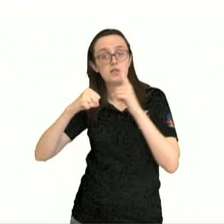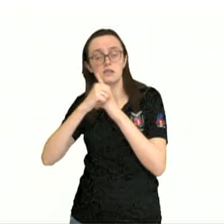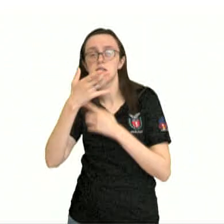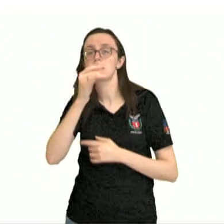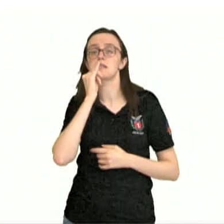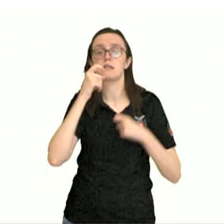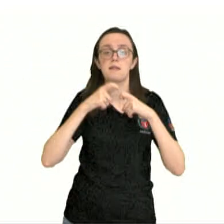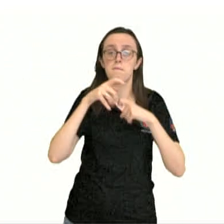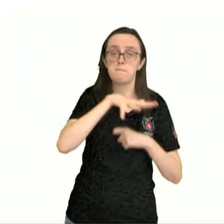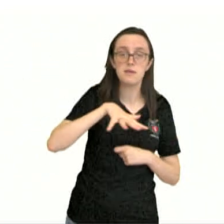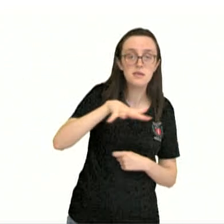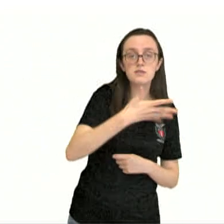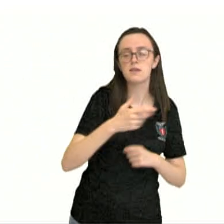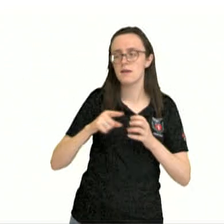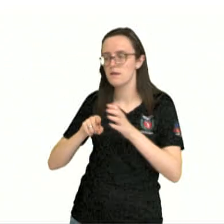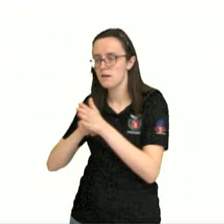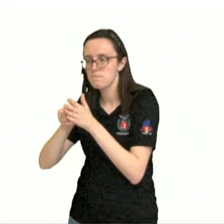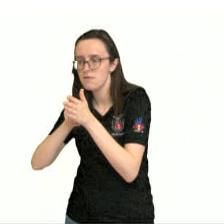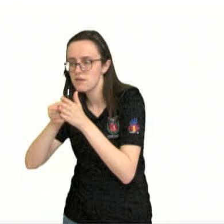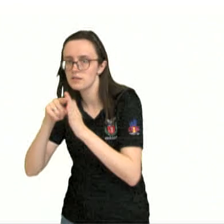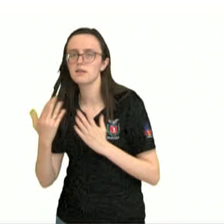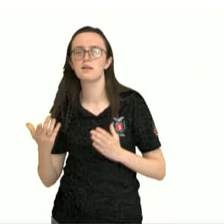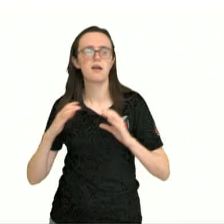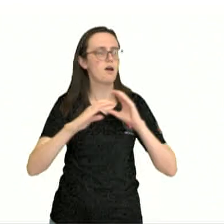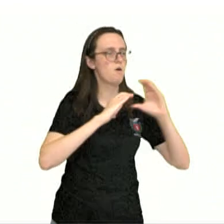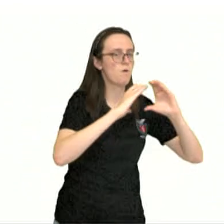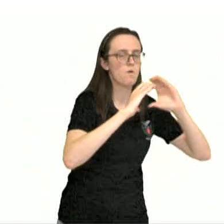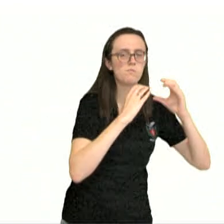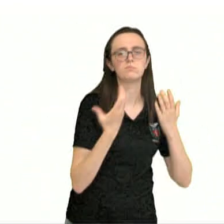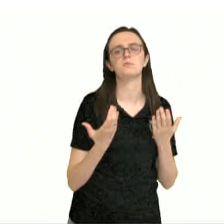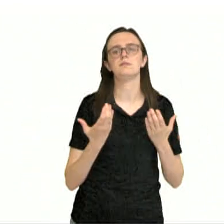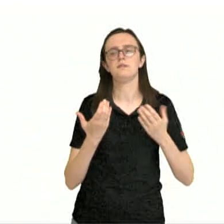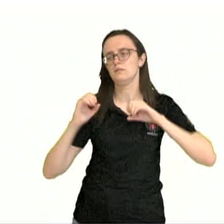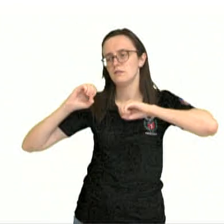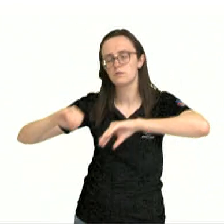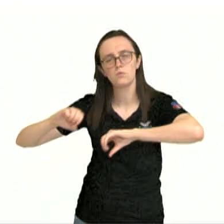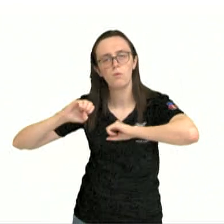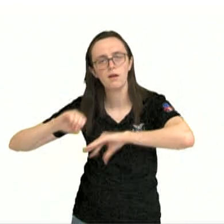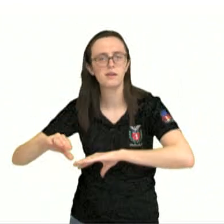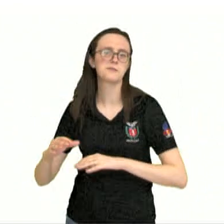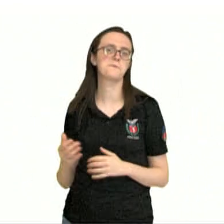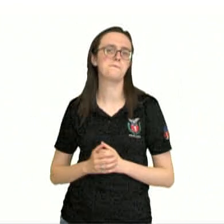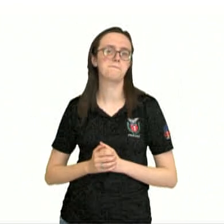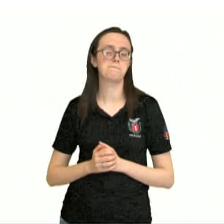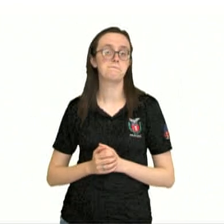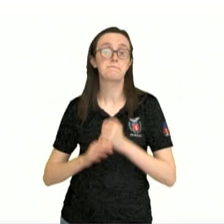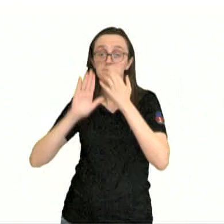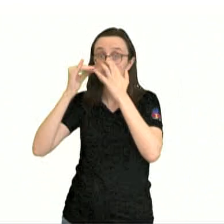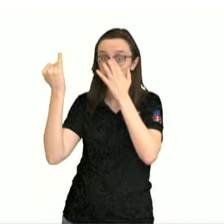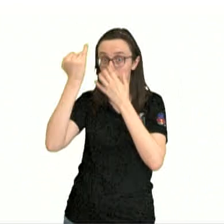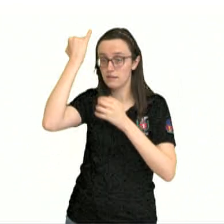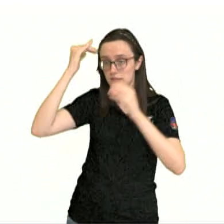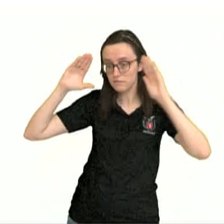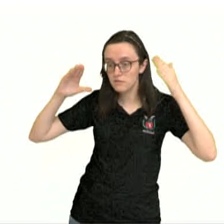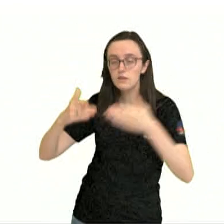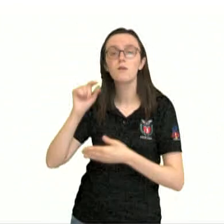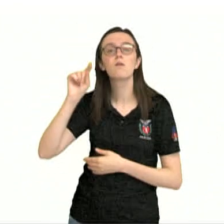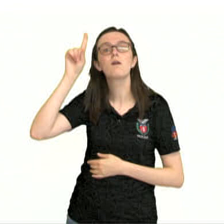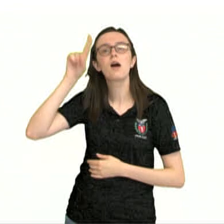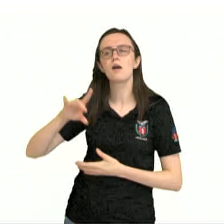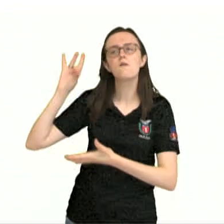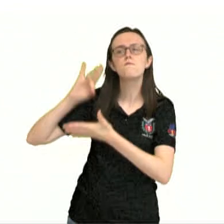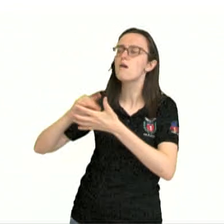na medicina, nas pesquisas, na comunicação, na educação. Especialmente no que se refere aos